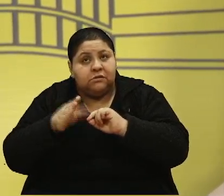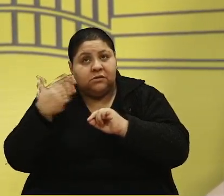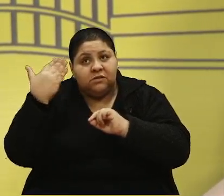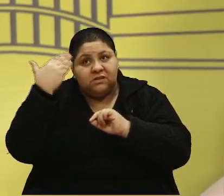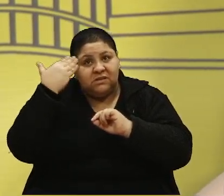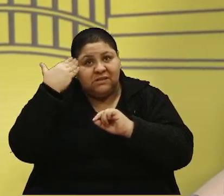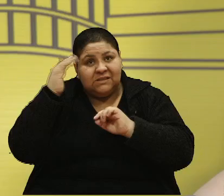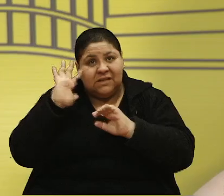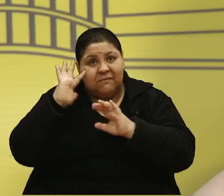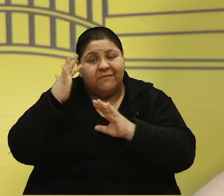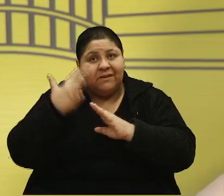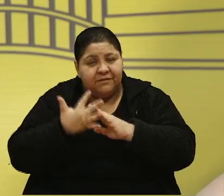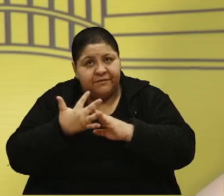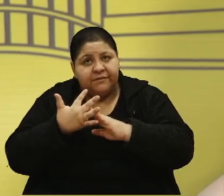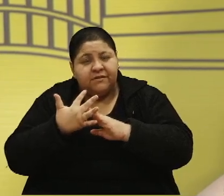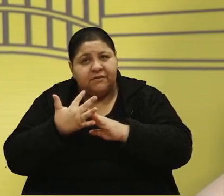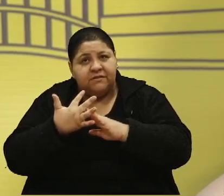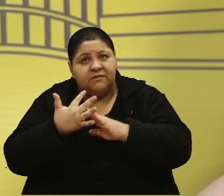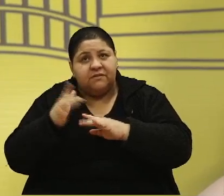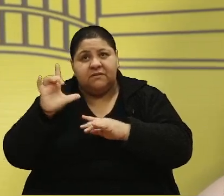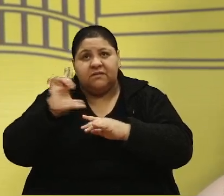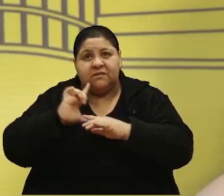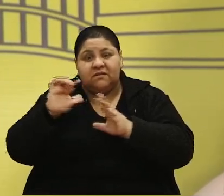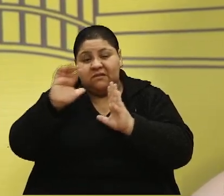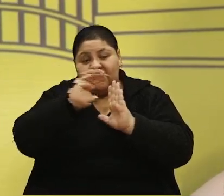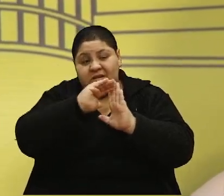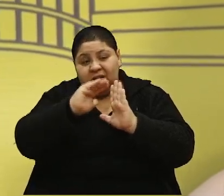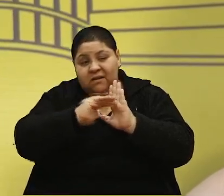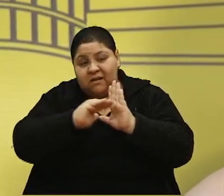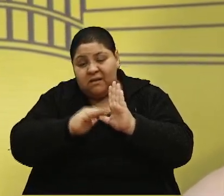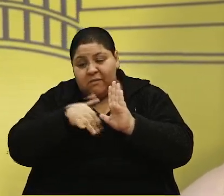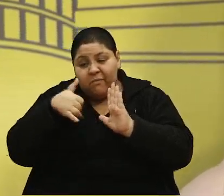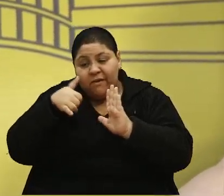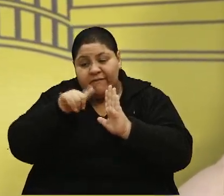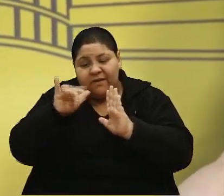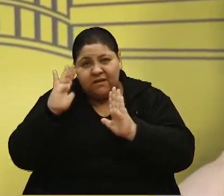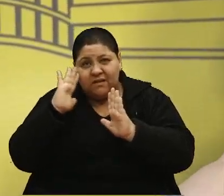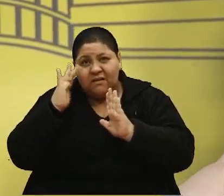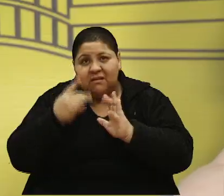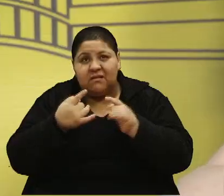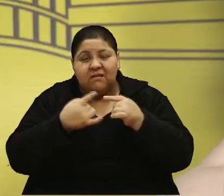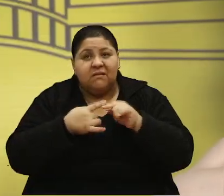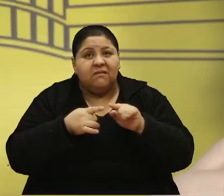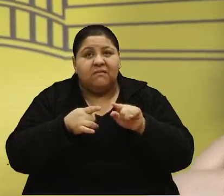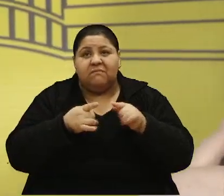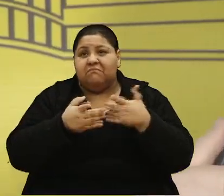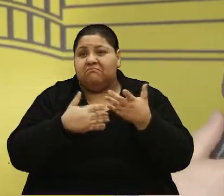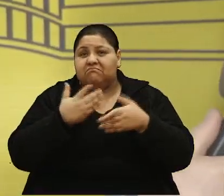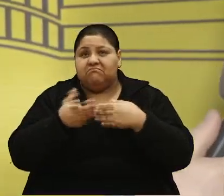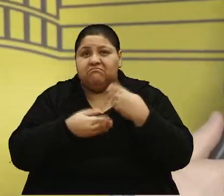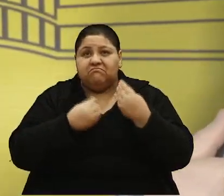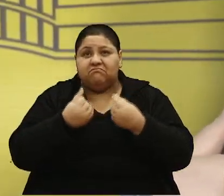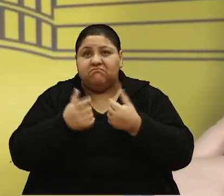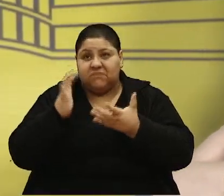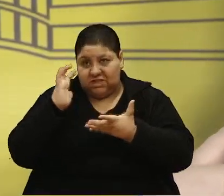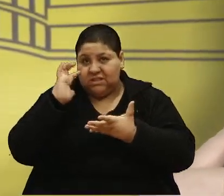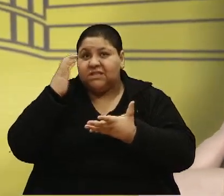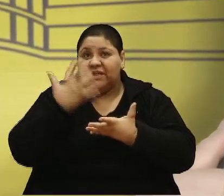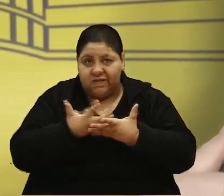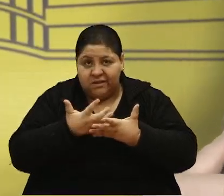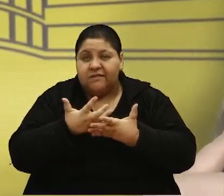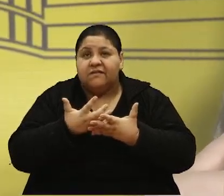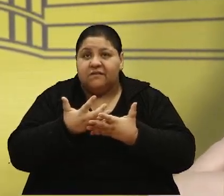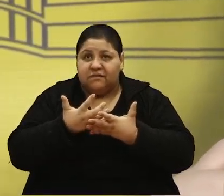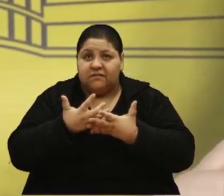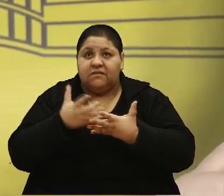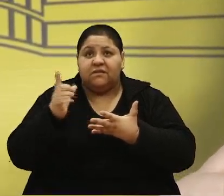que acontece, ter uma lista de coisas para evitar que aconteça, mas fazer com que a coisa deixe de